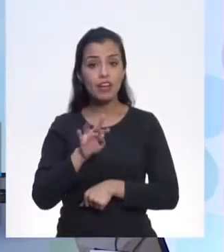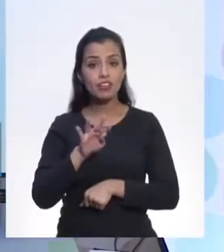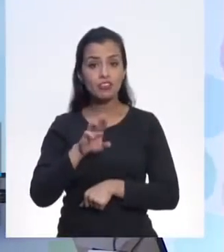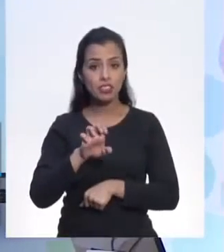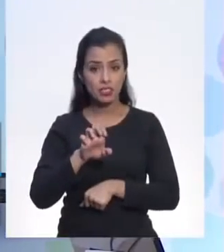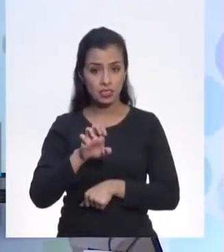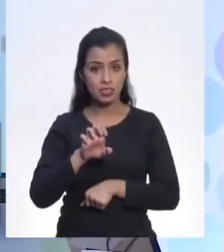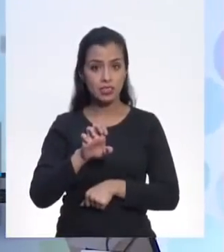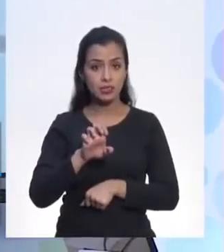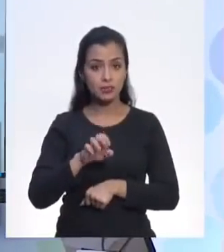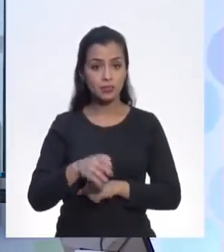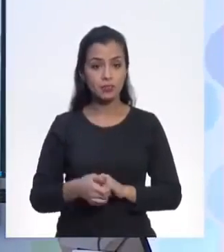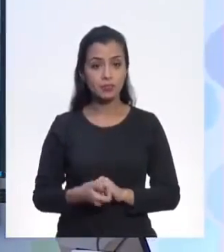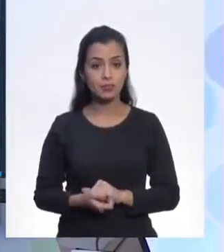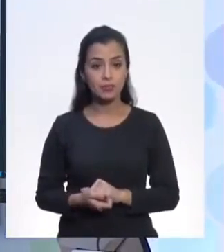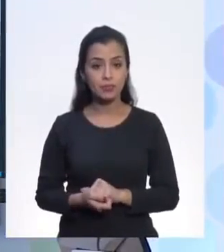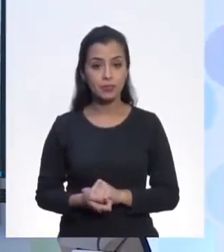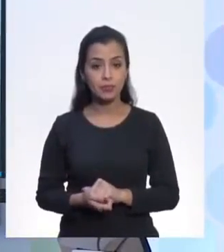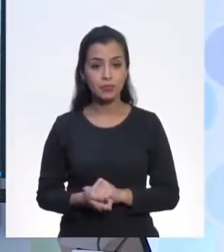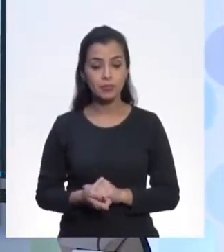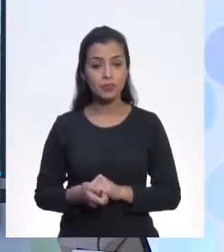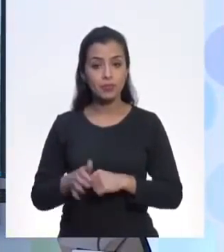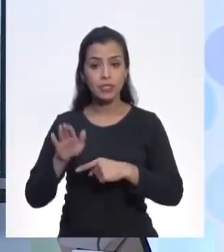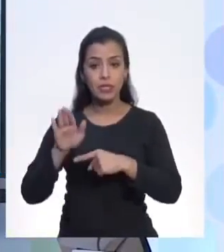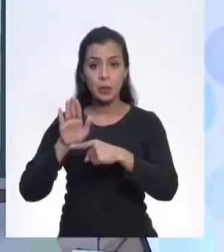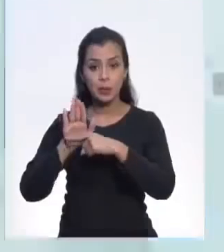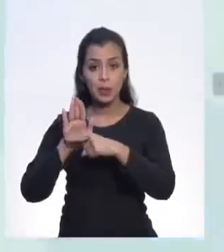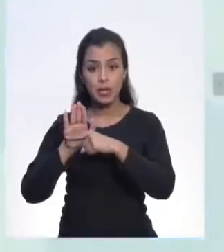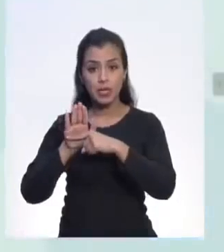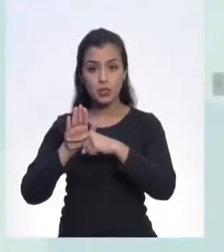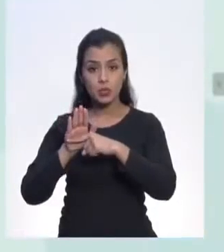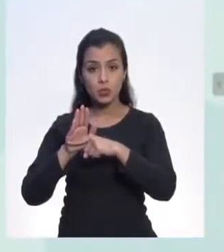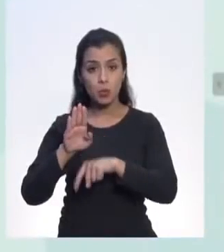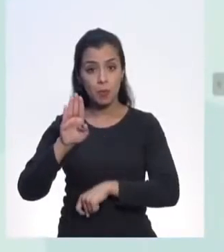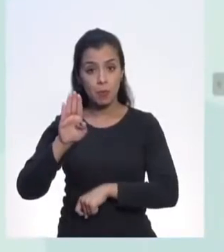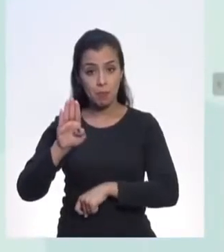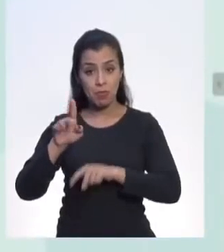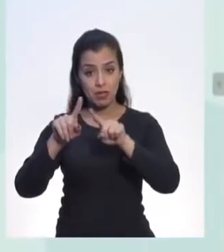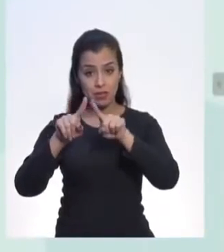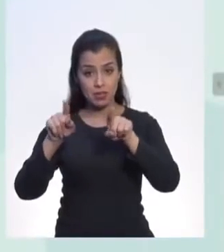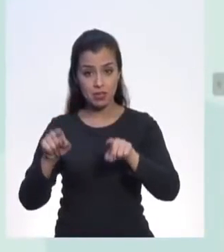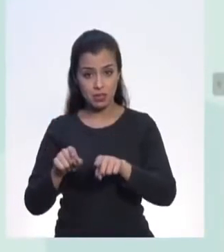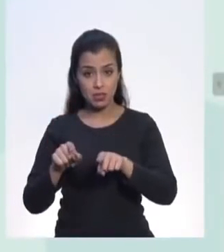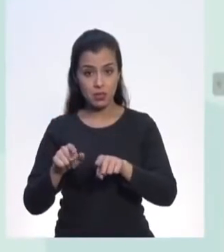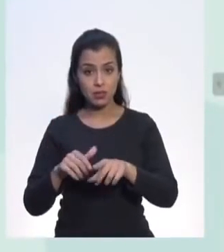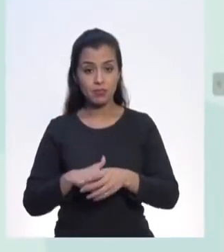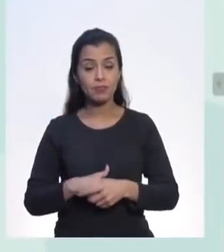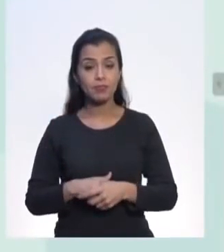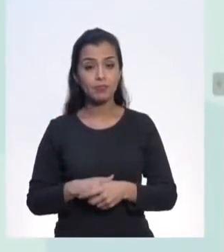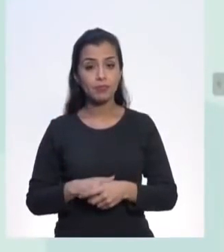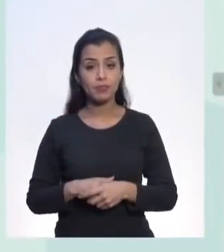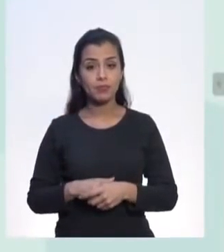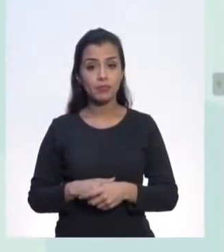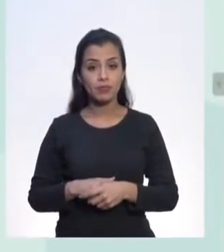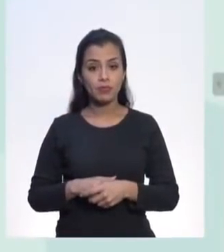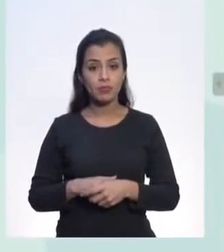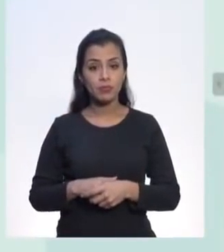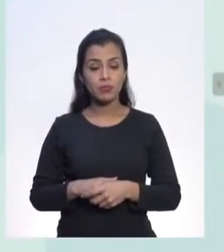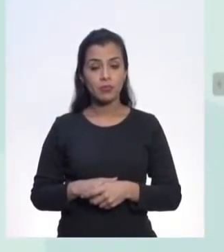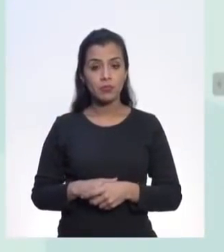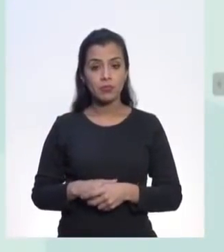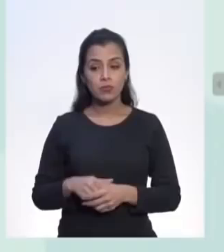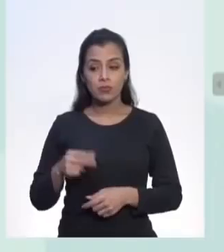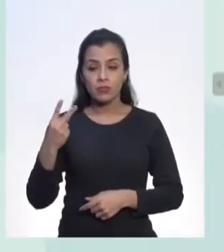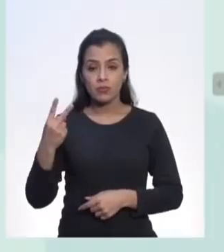vai ficar menos. O B é negativo, vai dentro dos parênteses. 2 vezes o A é